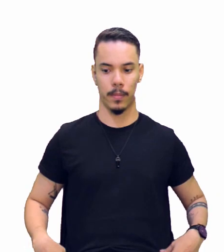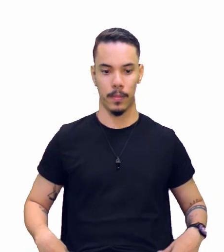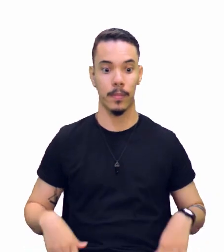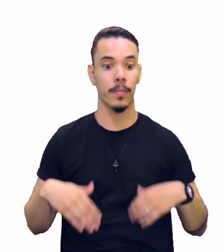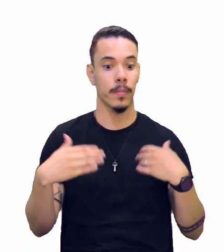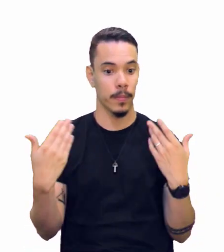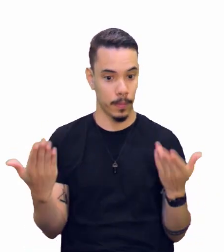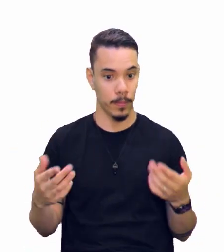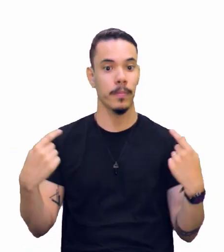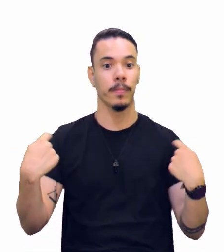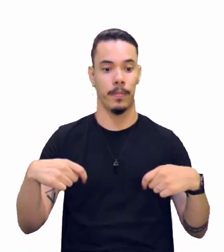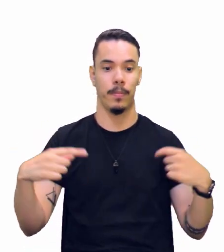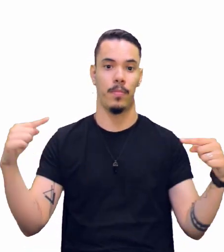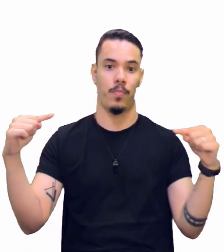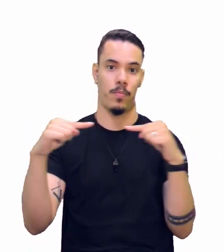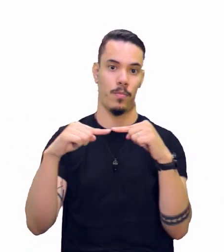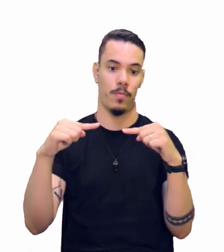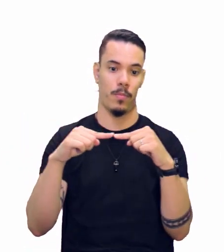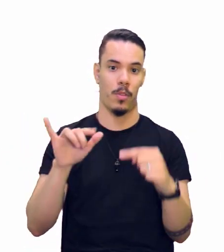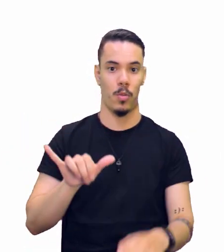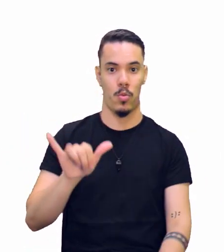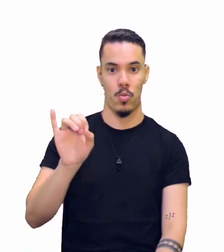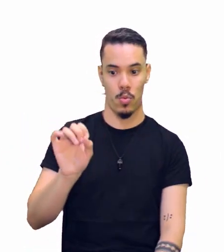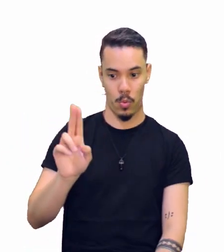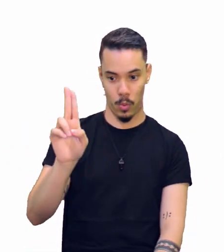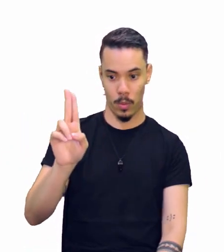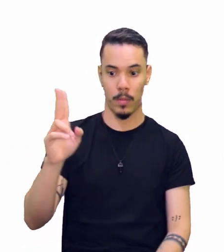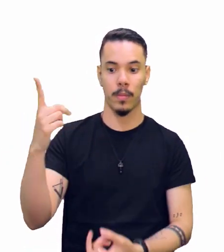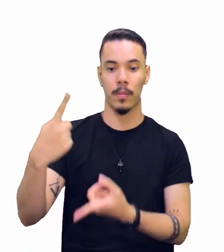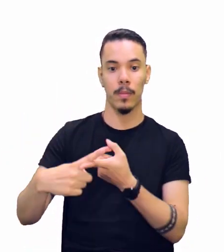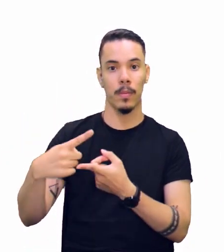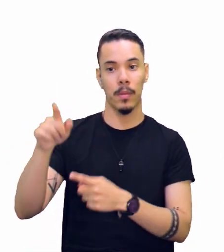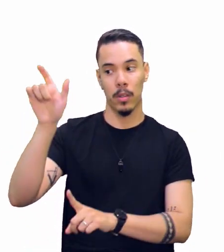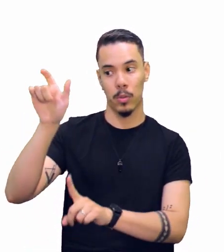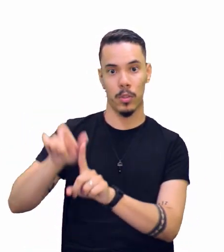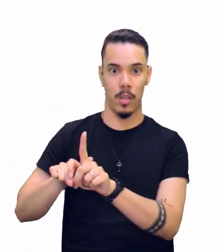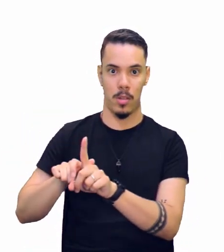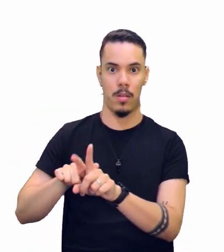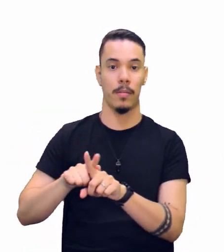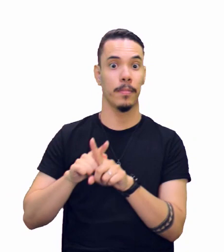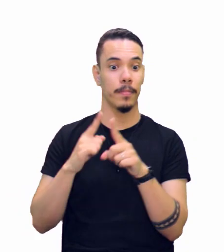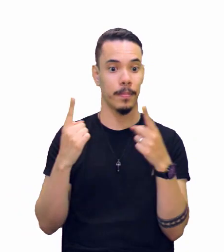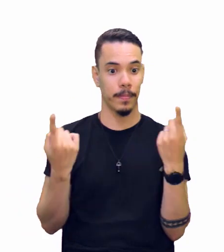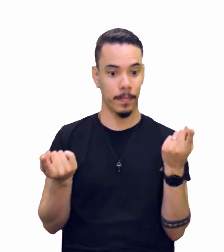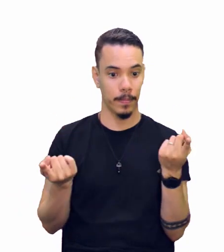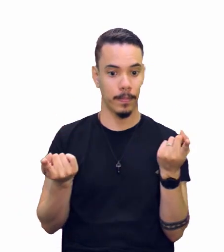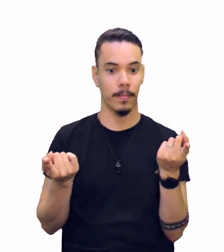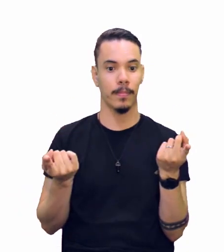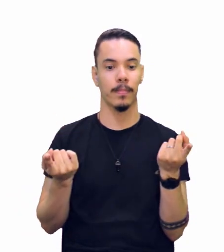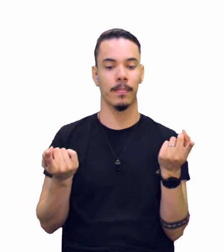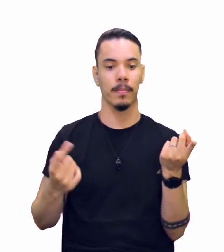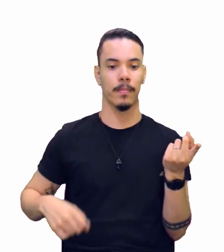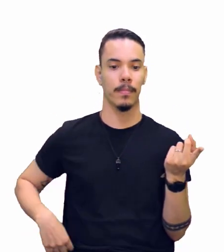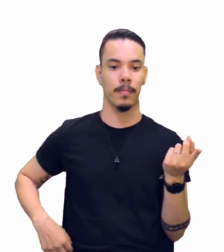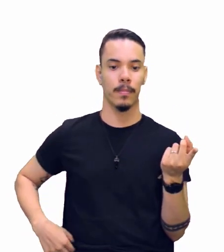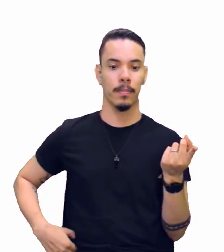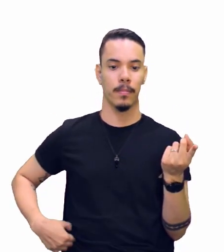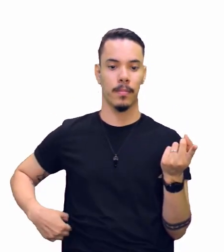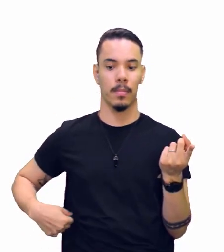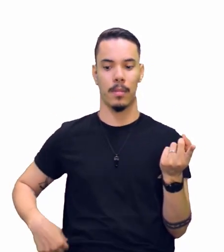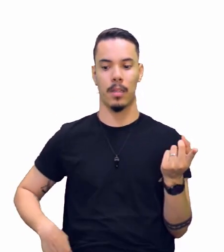tem que concordar com o you, porque o you é o sujeito. Portanto, o meu speak ele vem assim, na sua